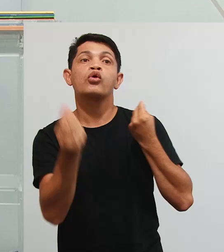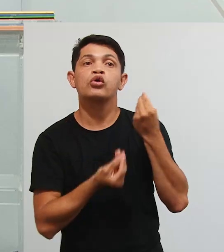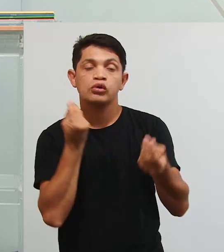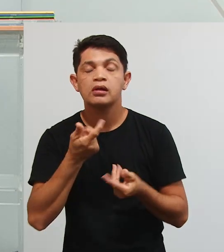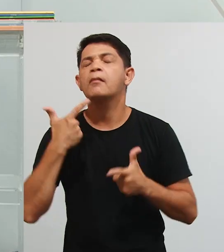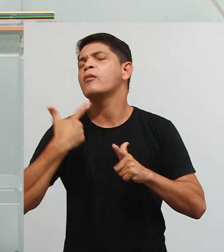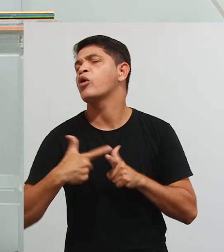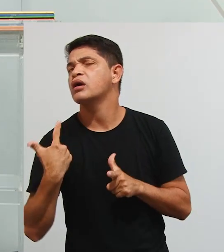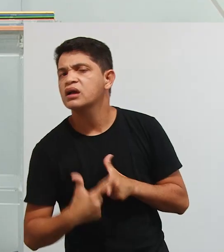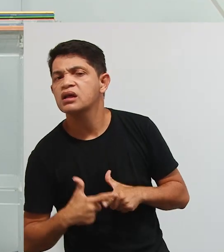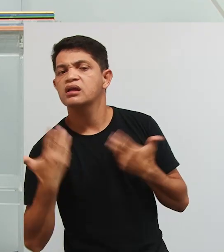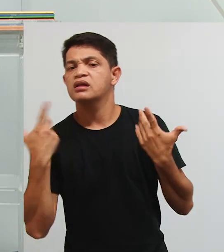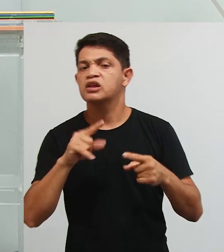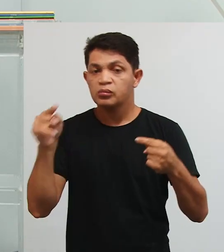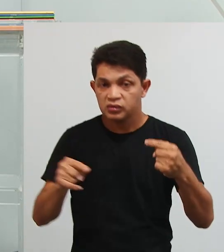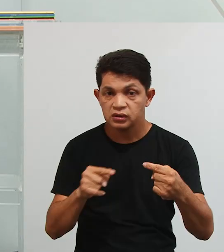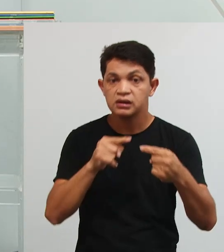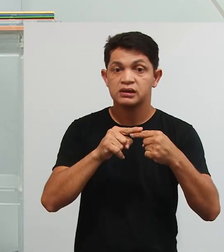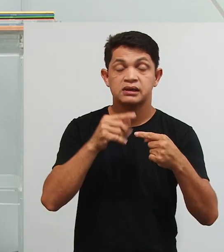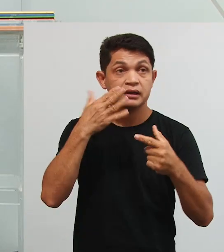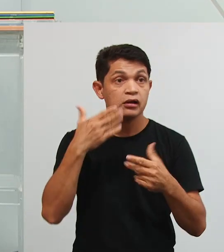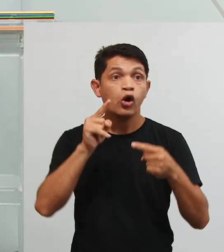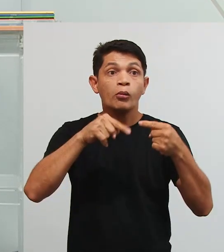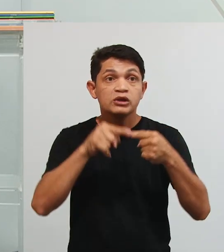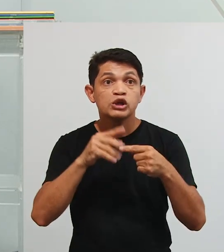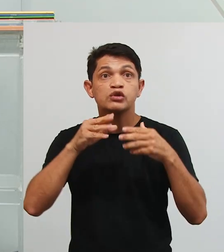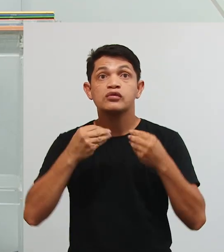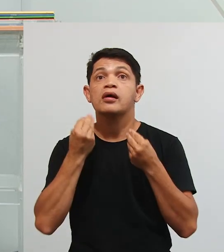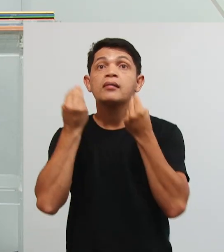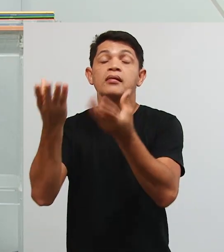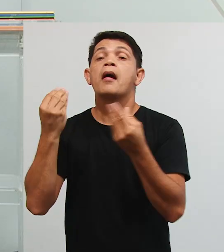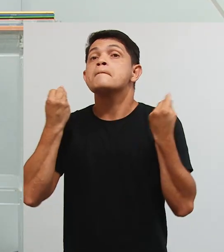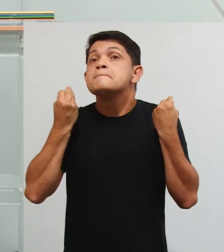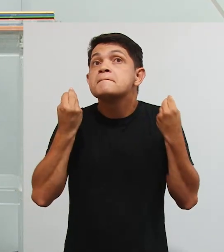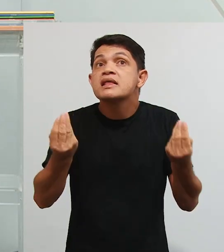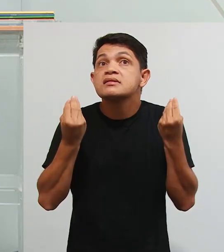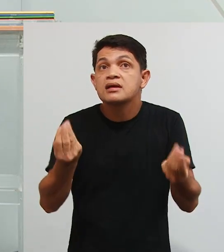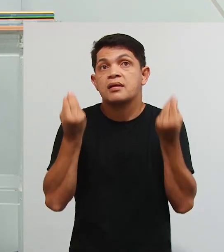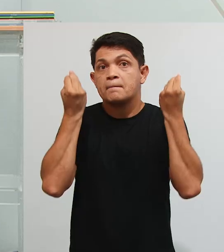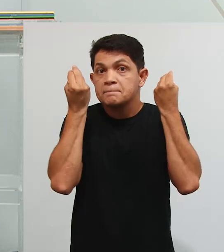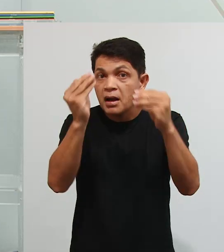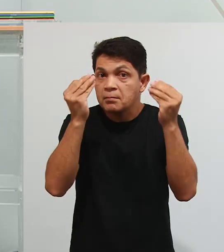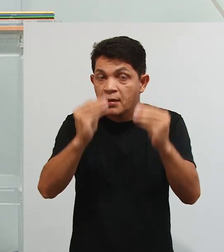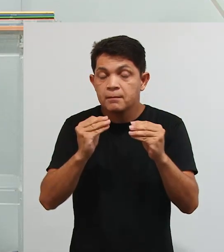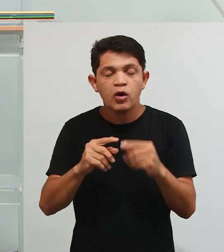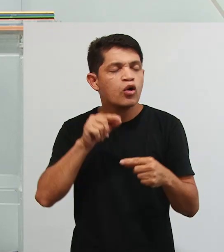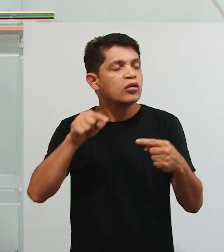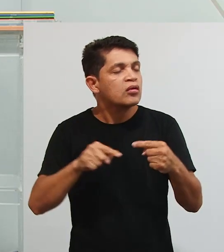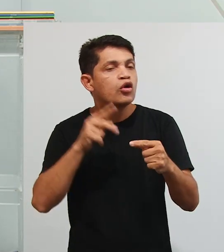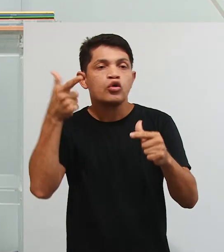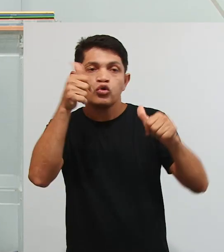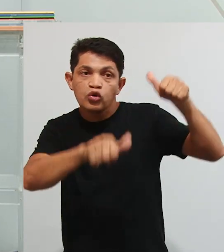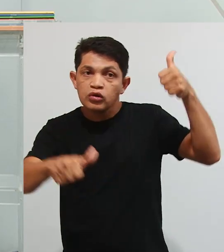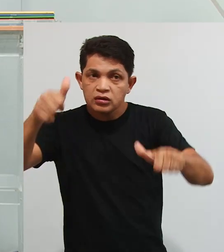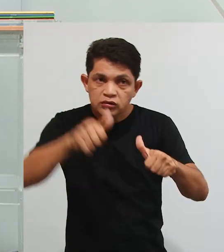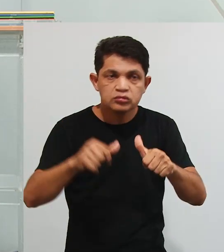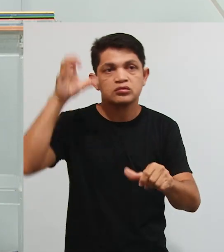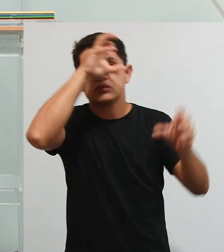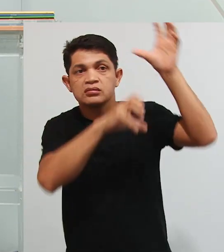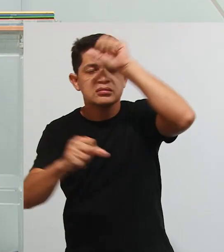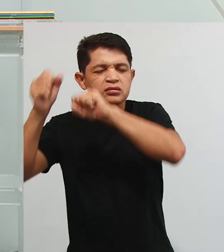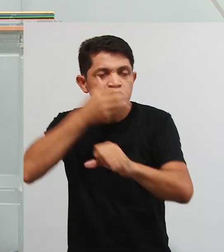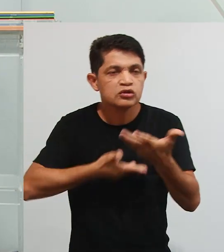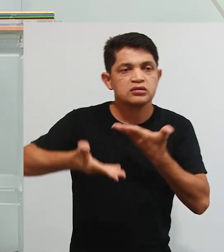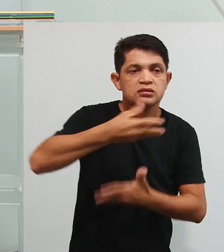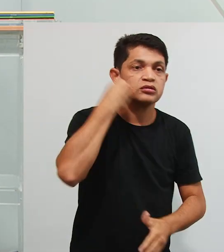o porquê. O objetivo é o para quê. Você está investigando sobre avaliação, sobre distúrbios de aprendizagem,